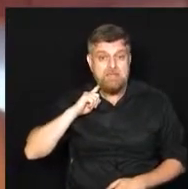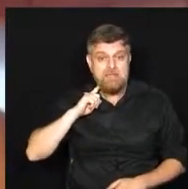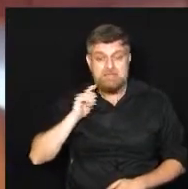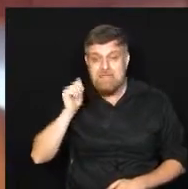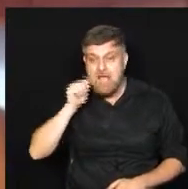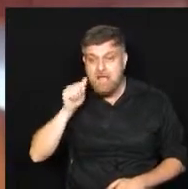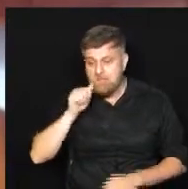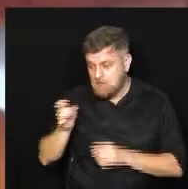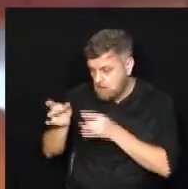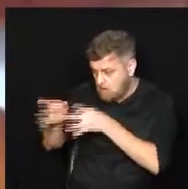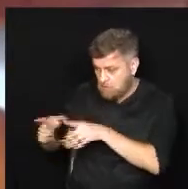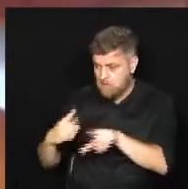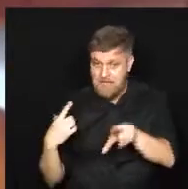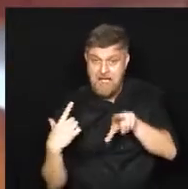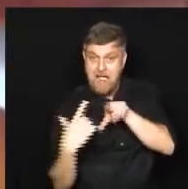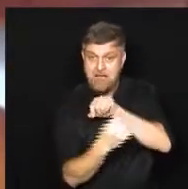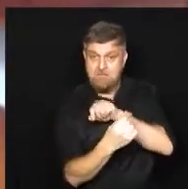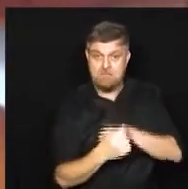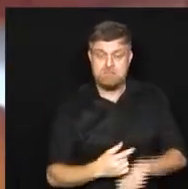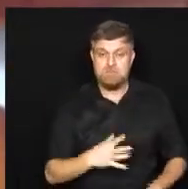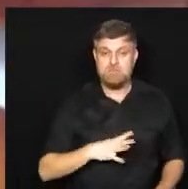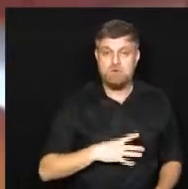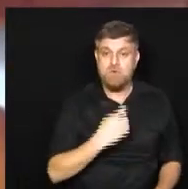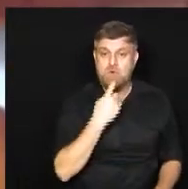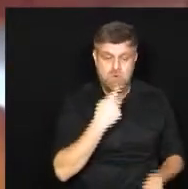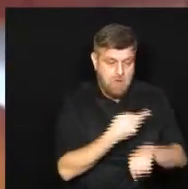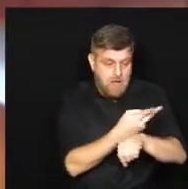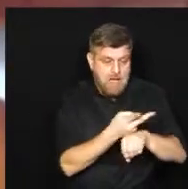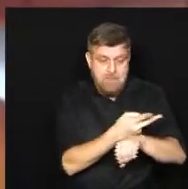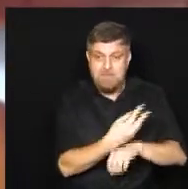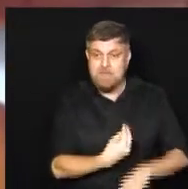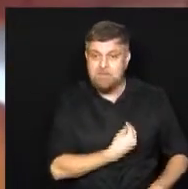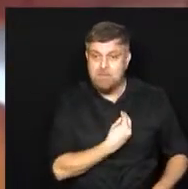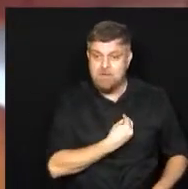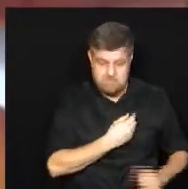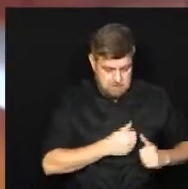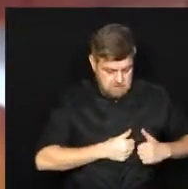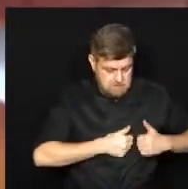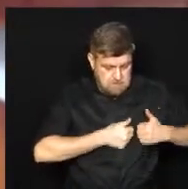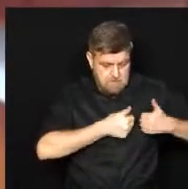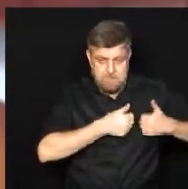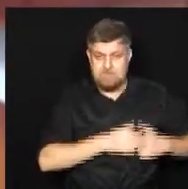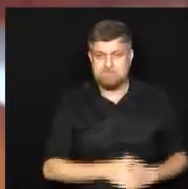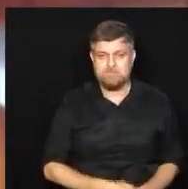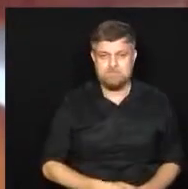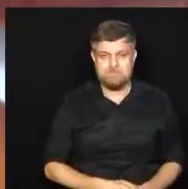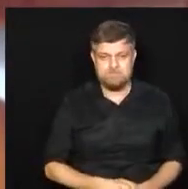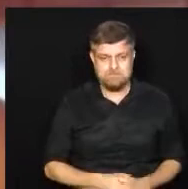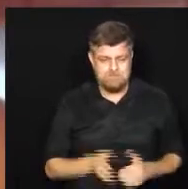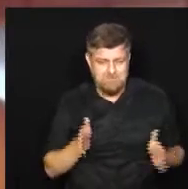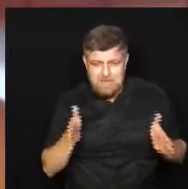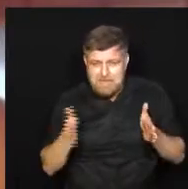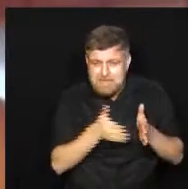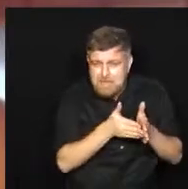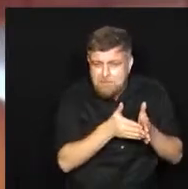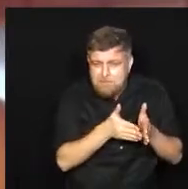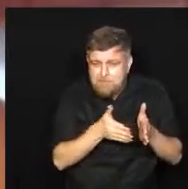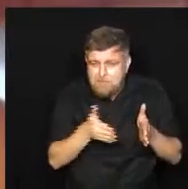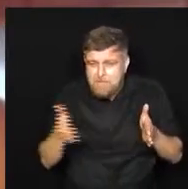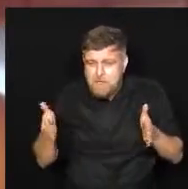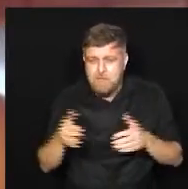em busca, enfim, de tentar construir uma nova vida. Só que durante esse